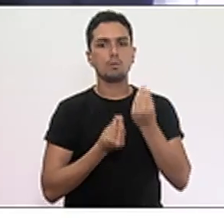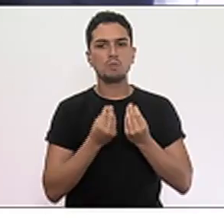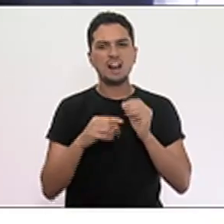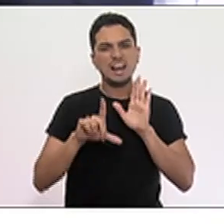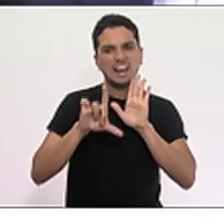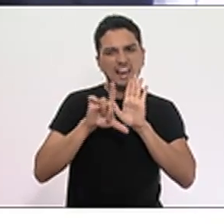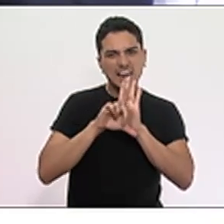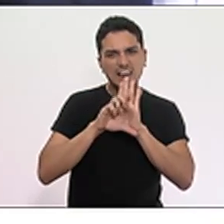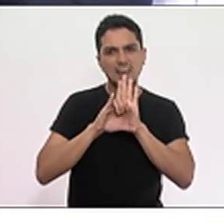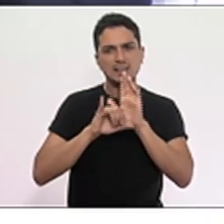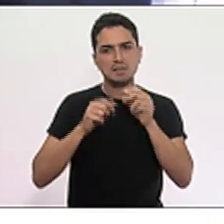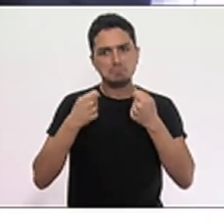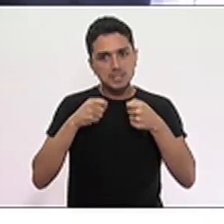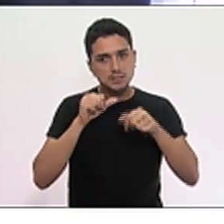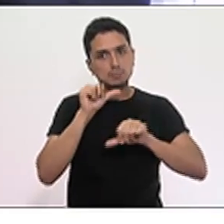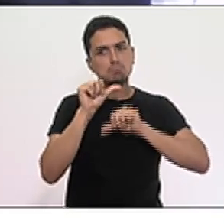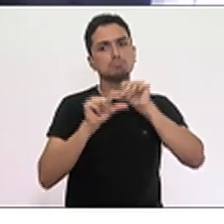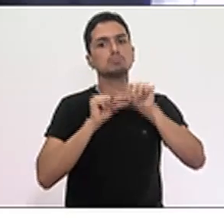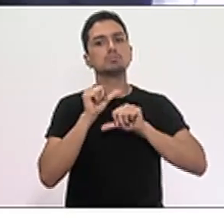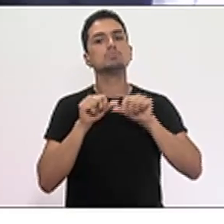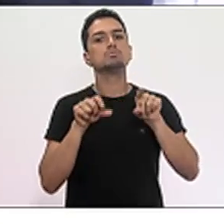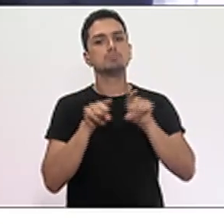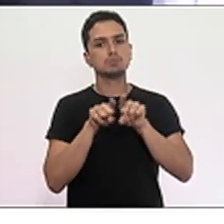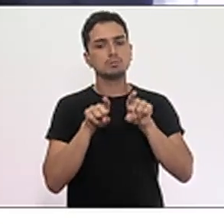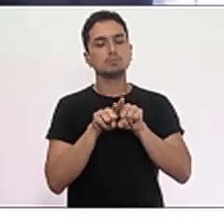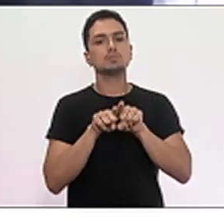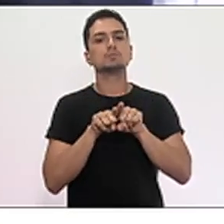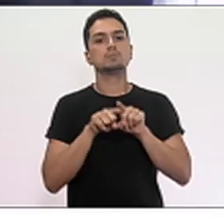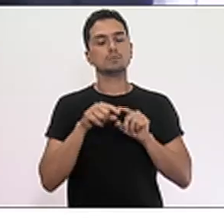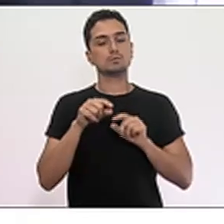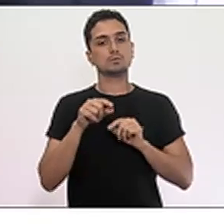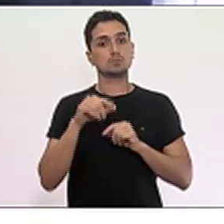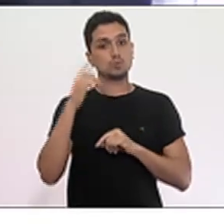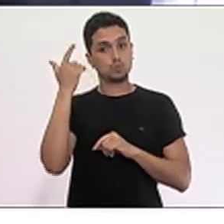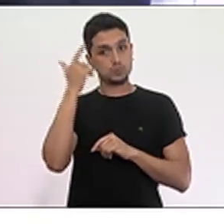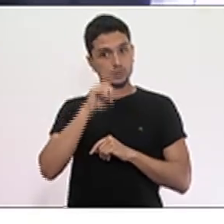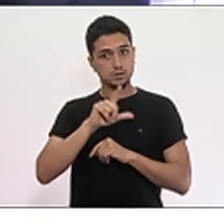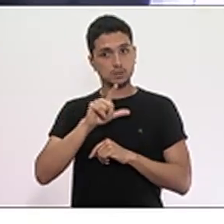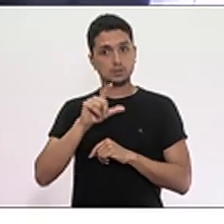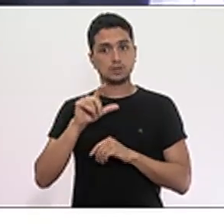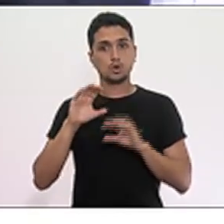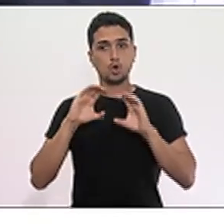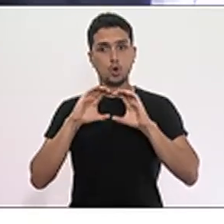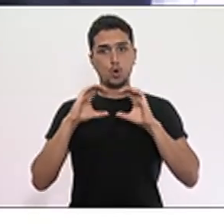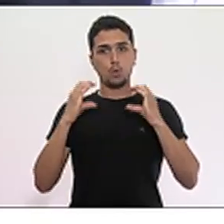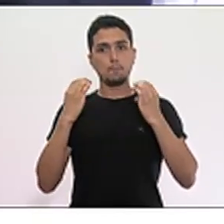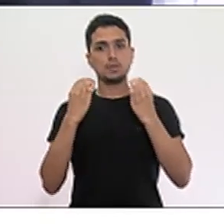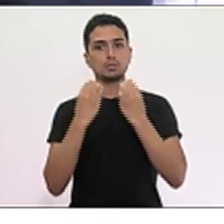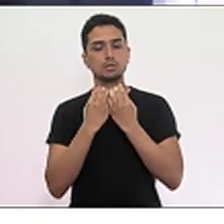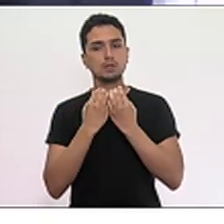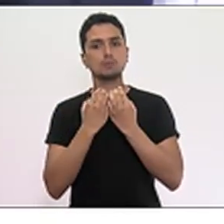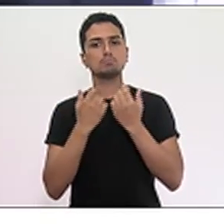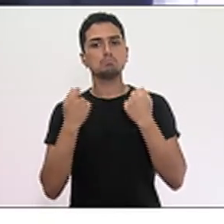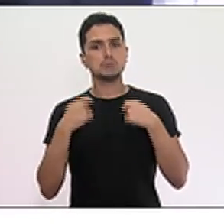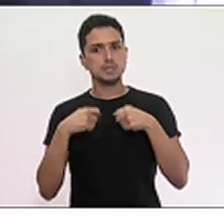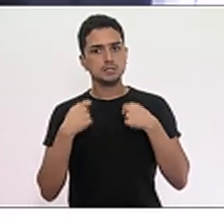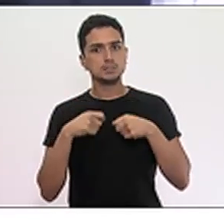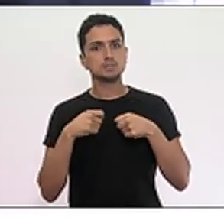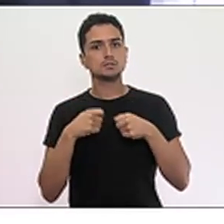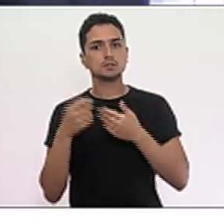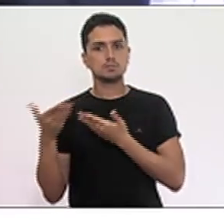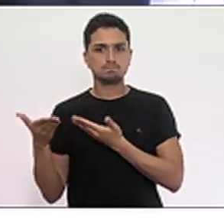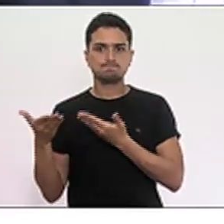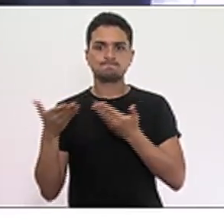sejam também ouvidas pelos comitês, de uma certa forma que congrega